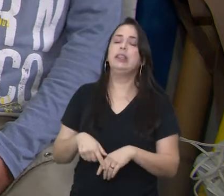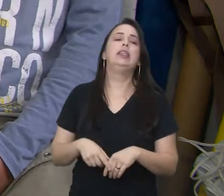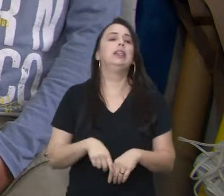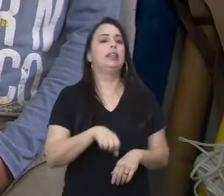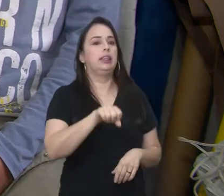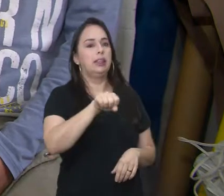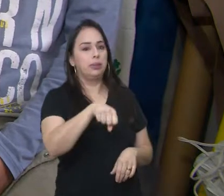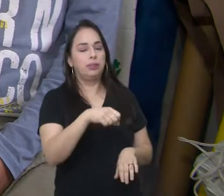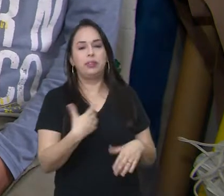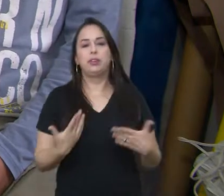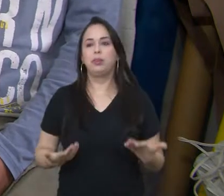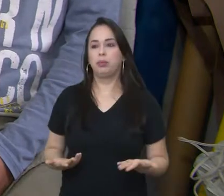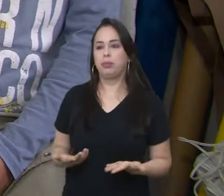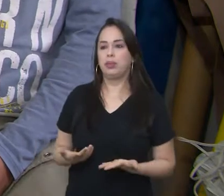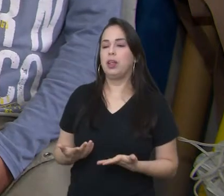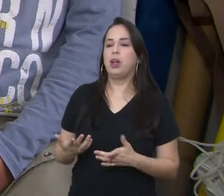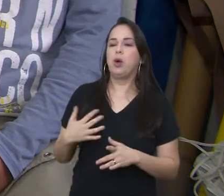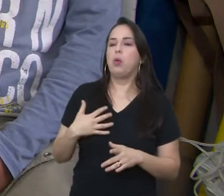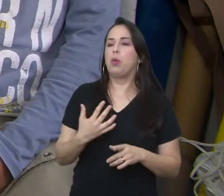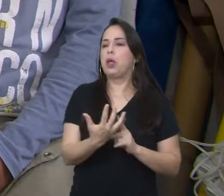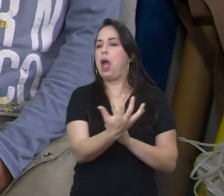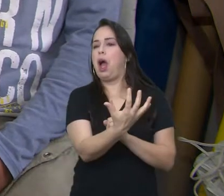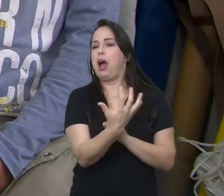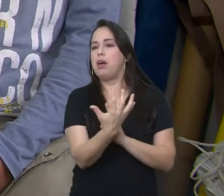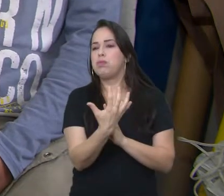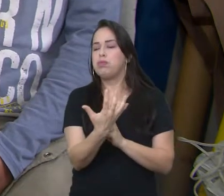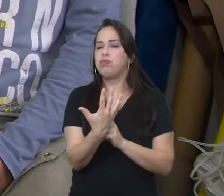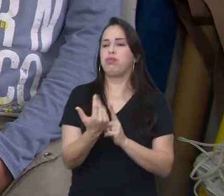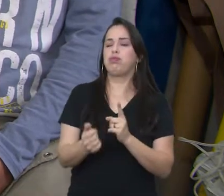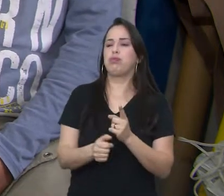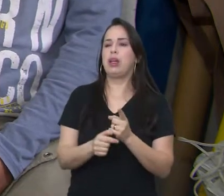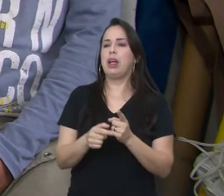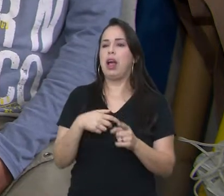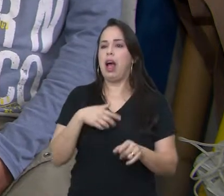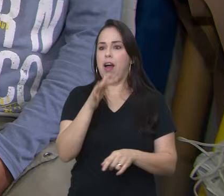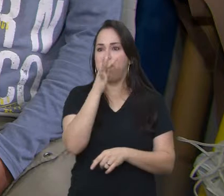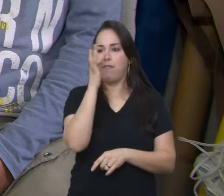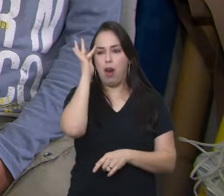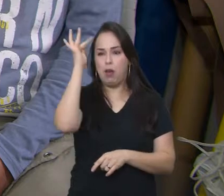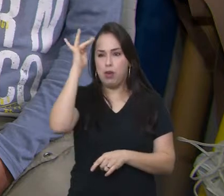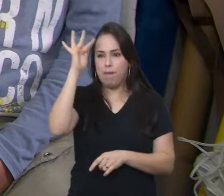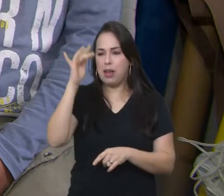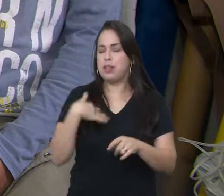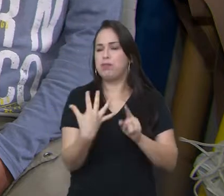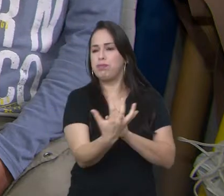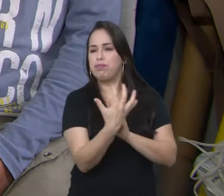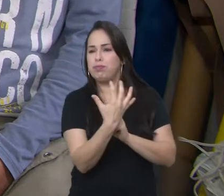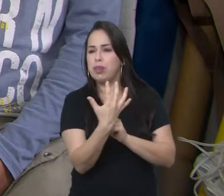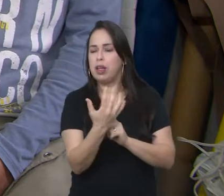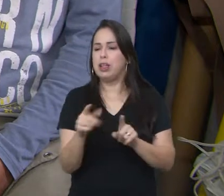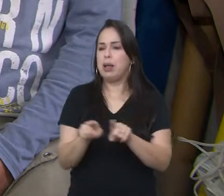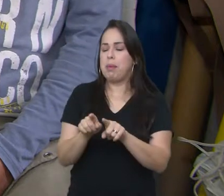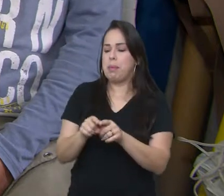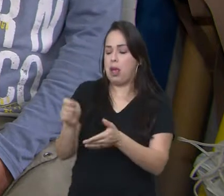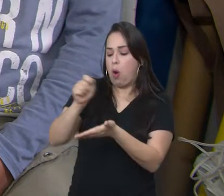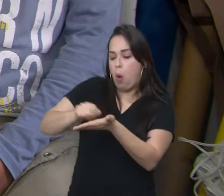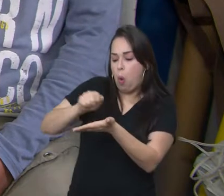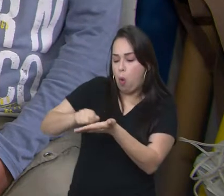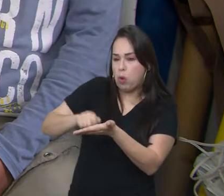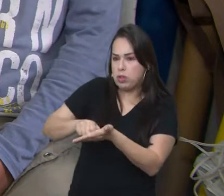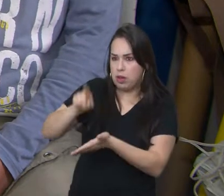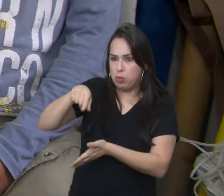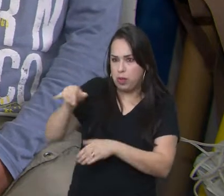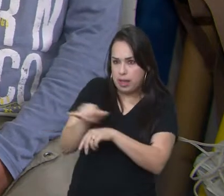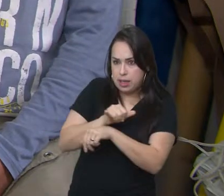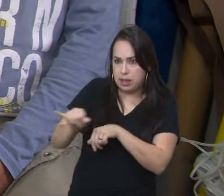filosofia. Qual que foi a influência como que você utiliza, né, a filosofia para conversar com as crianças? Você usa